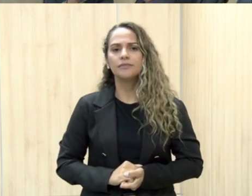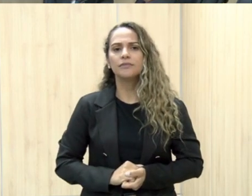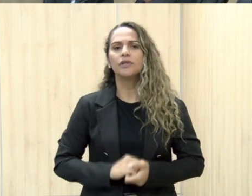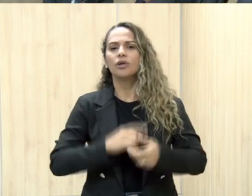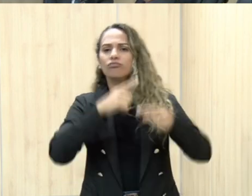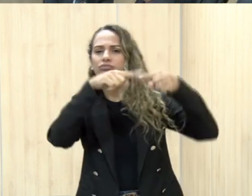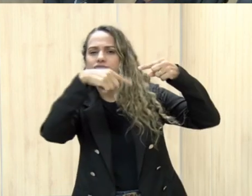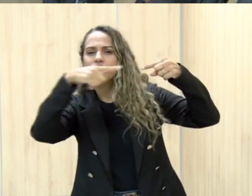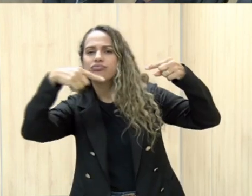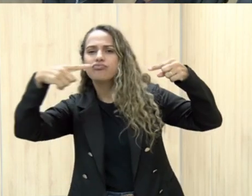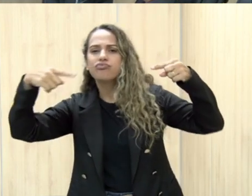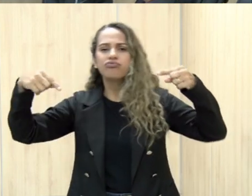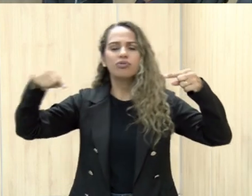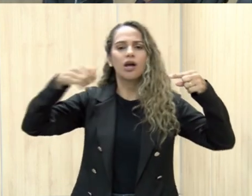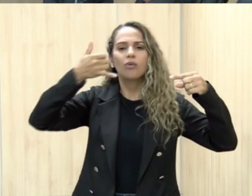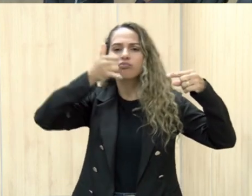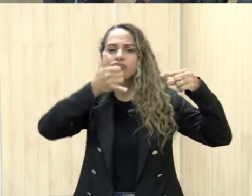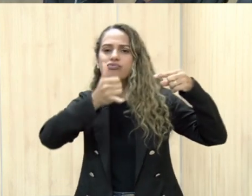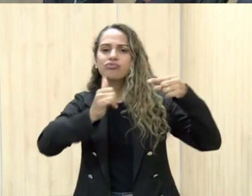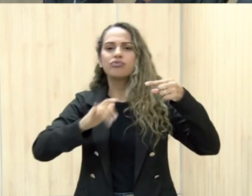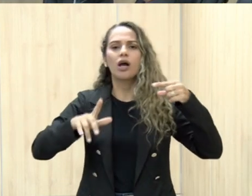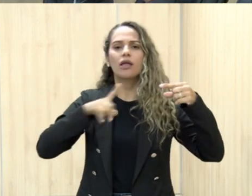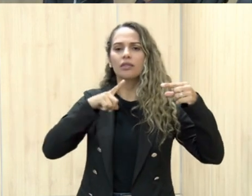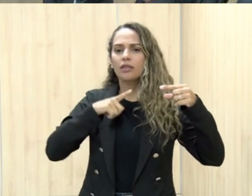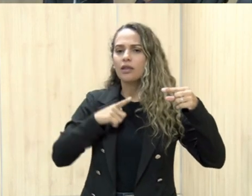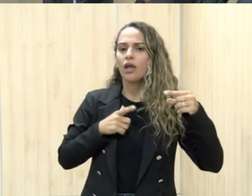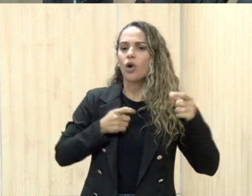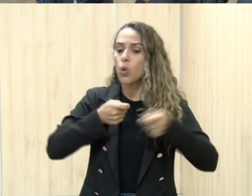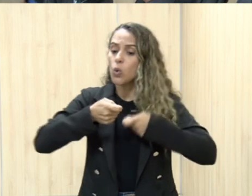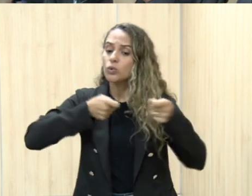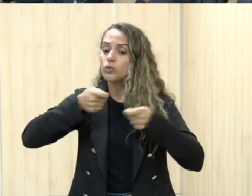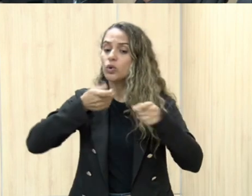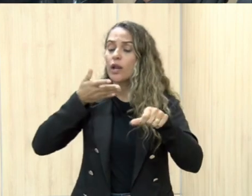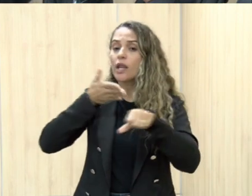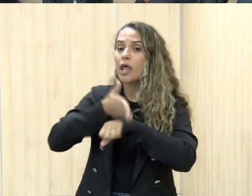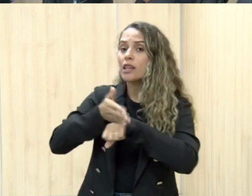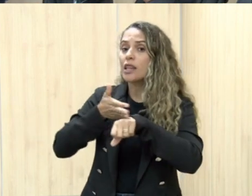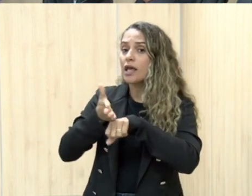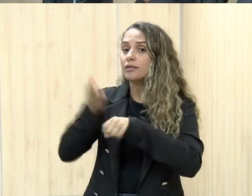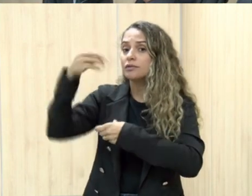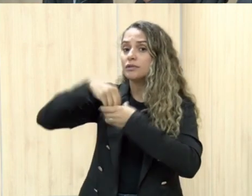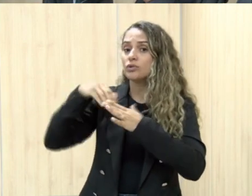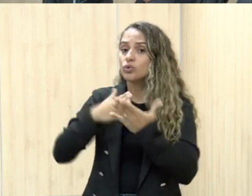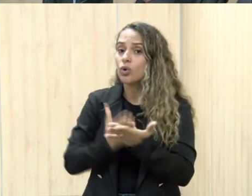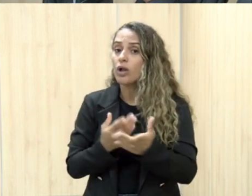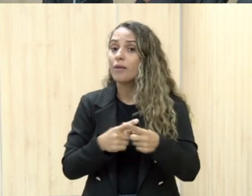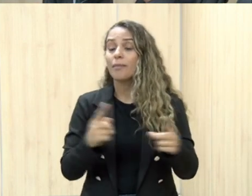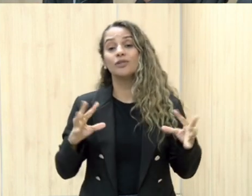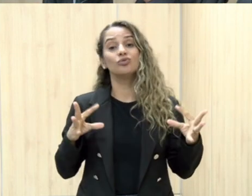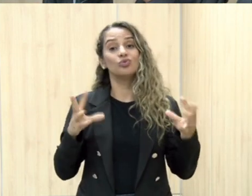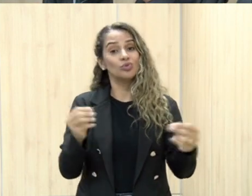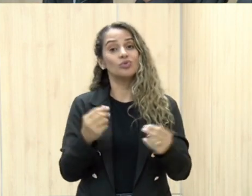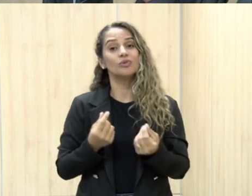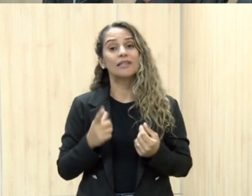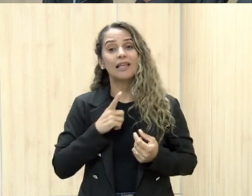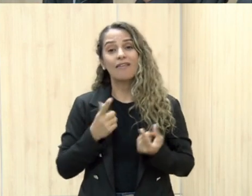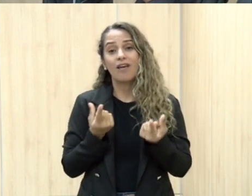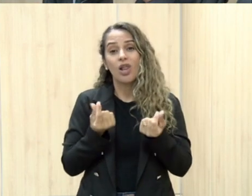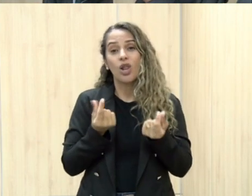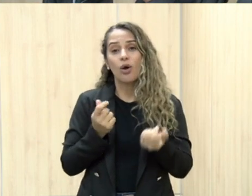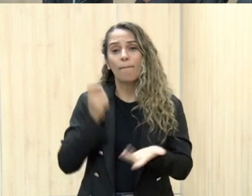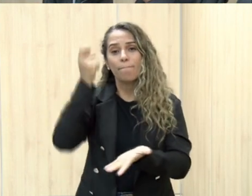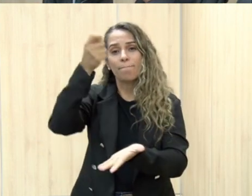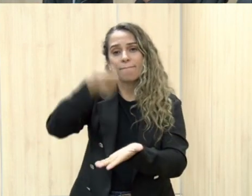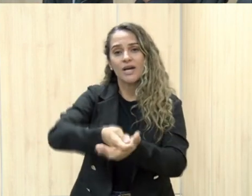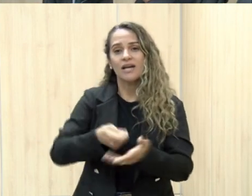concertinas controles de acesso mas tudo isso obviamente gera despesas para o